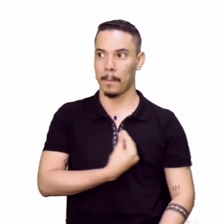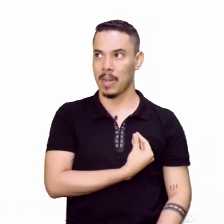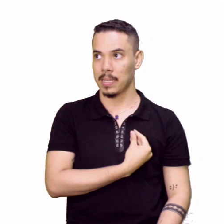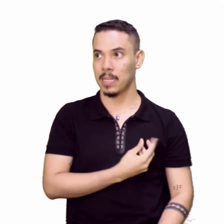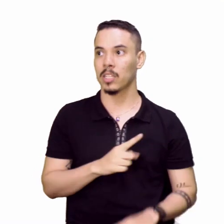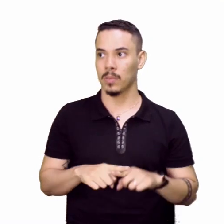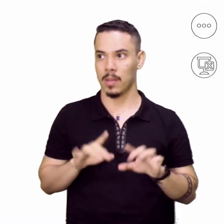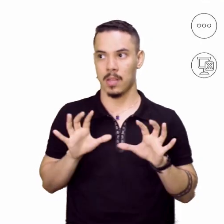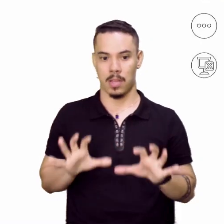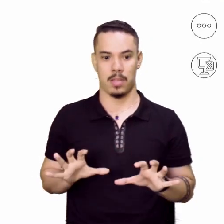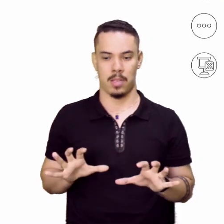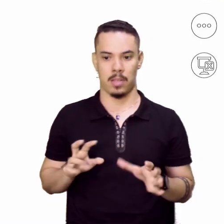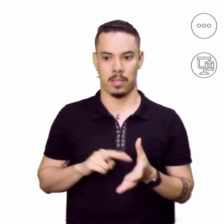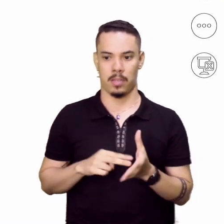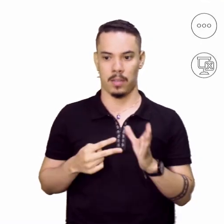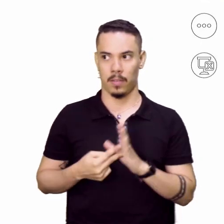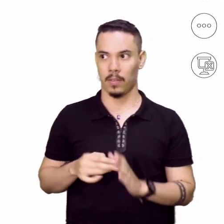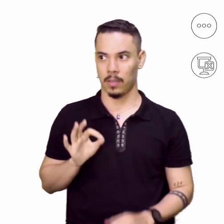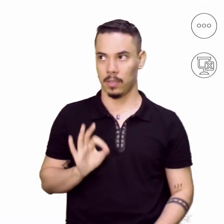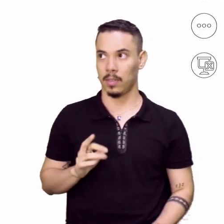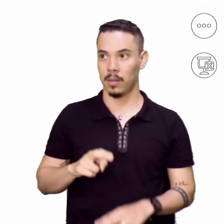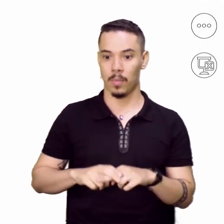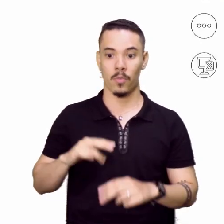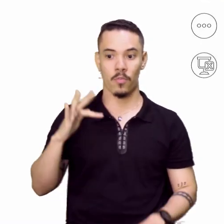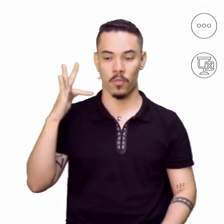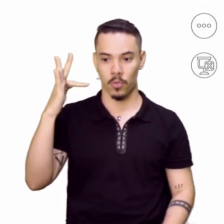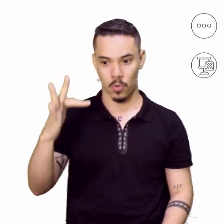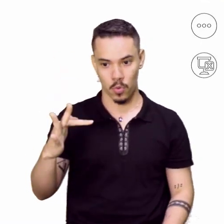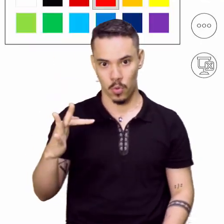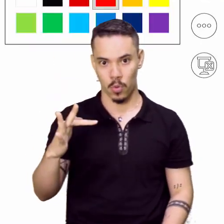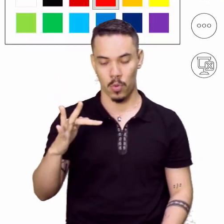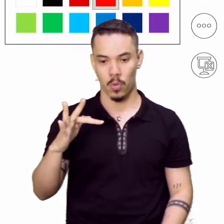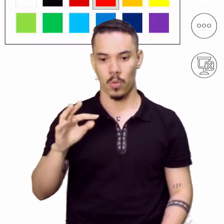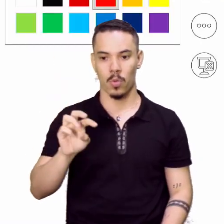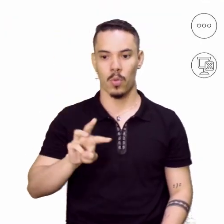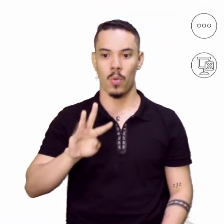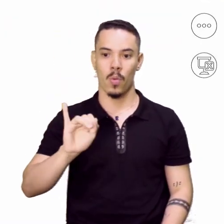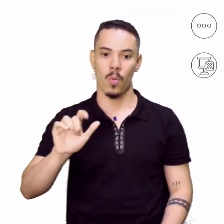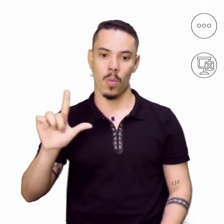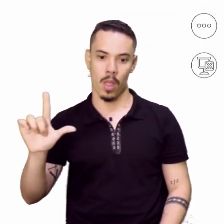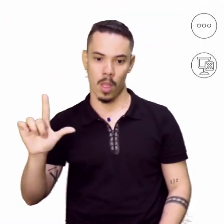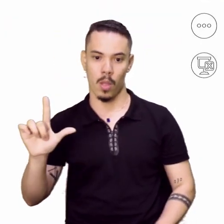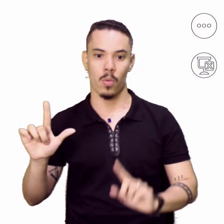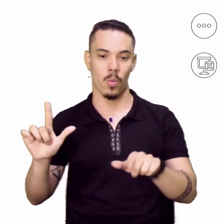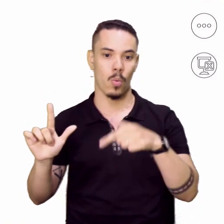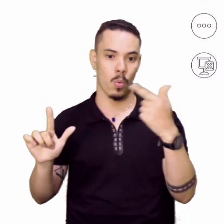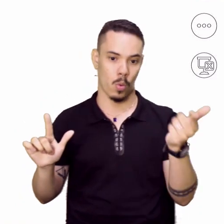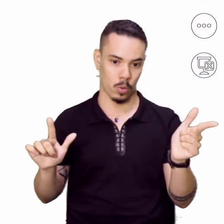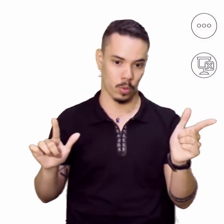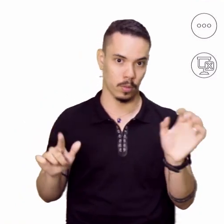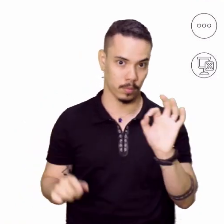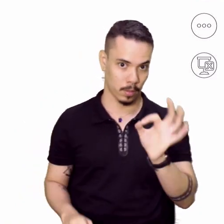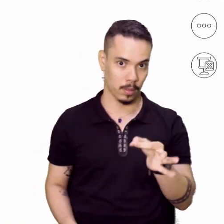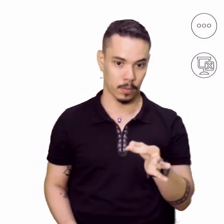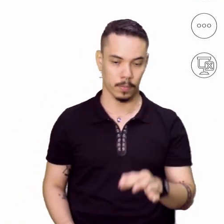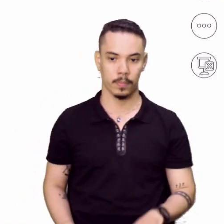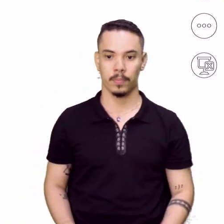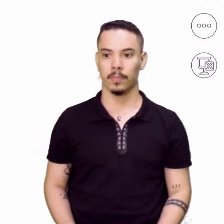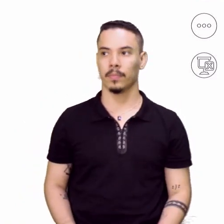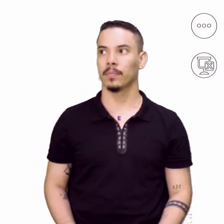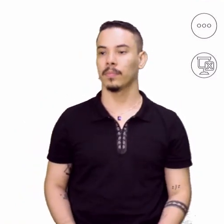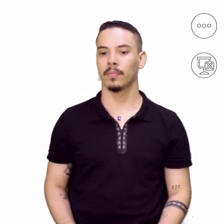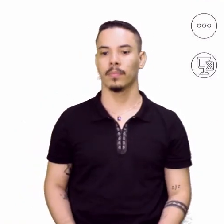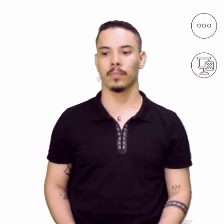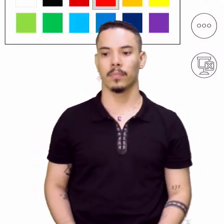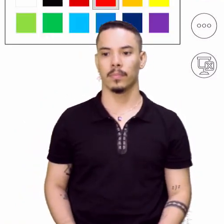mas era no tempo simples que eu quis dizer então futuro com Will e o futuro com Going to na nossa próxima aula certo então vamos